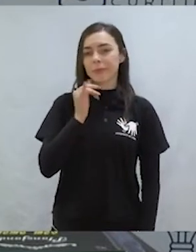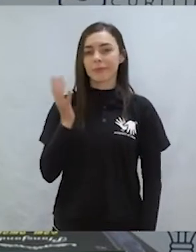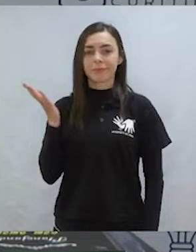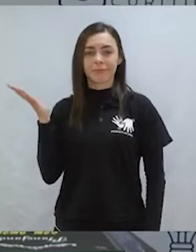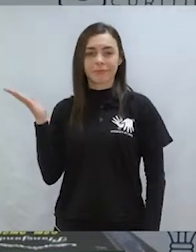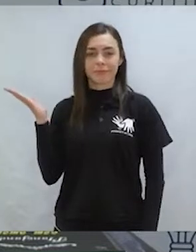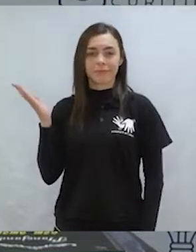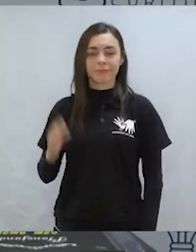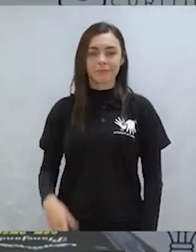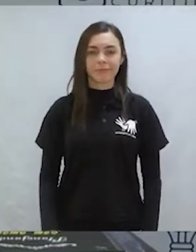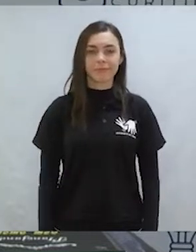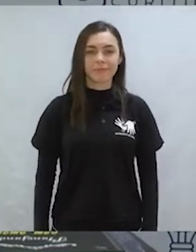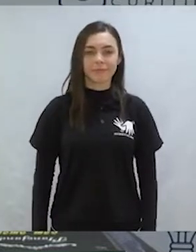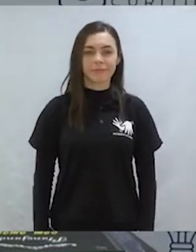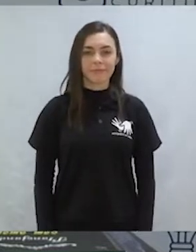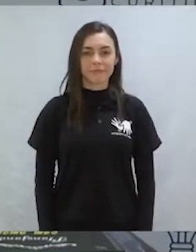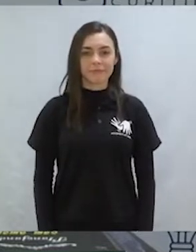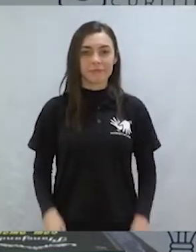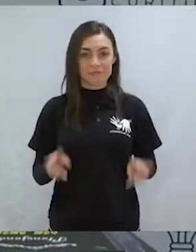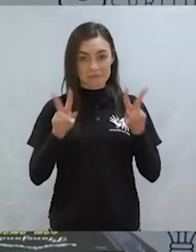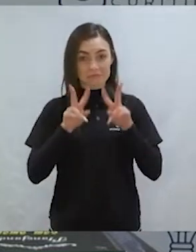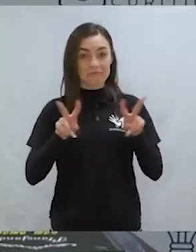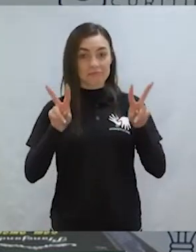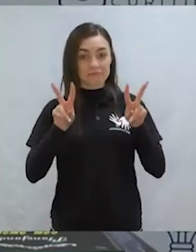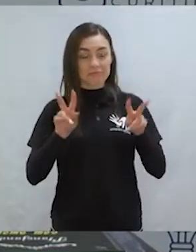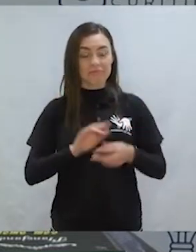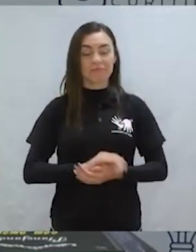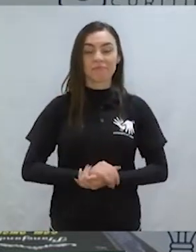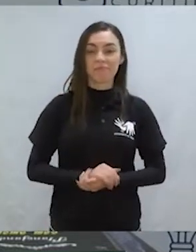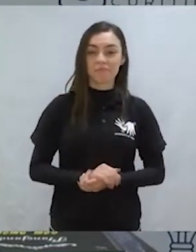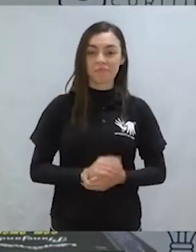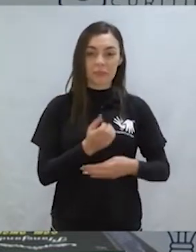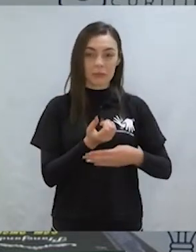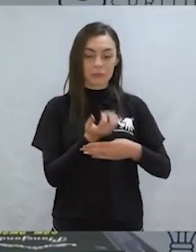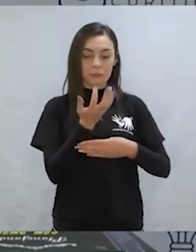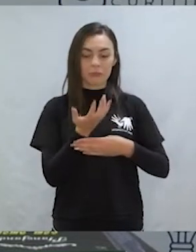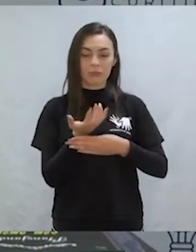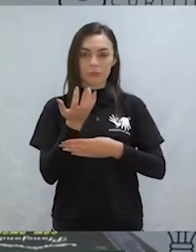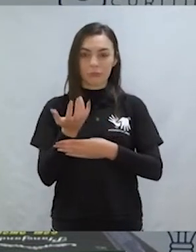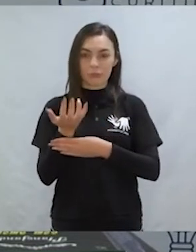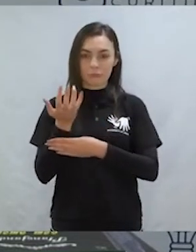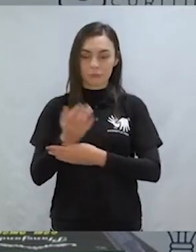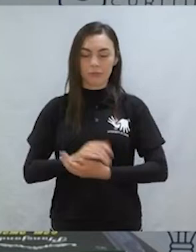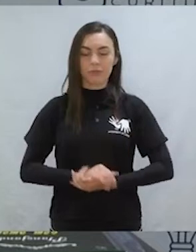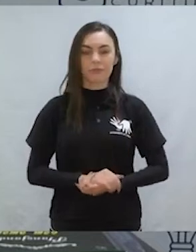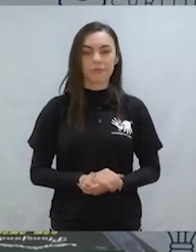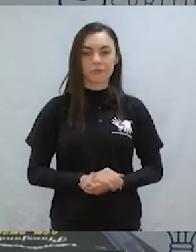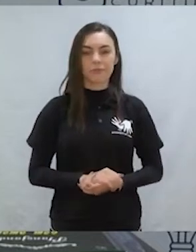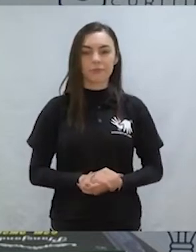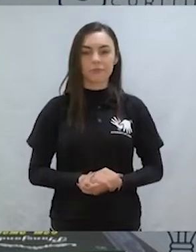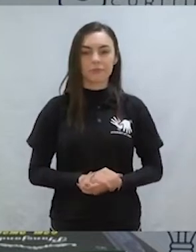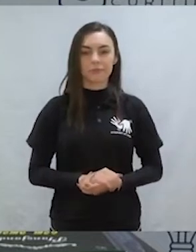aqui também uma baleia, ó. Vocês viram? A